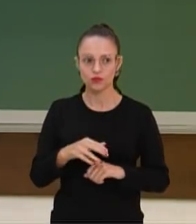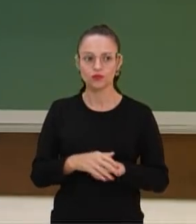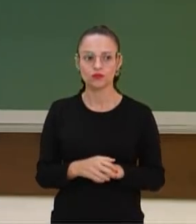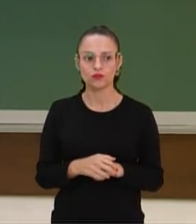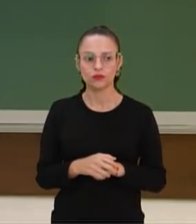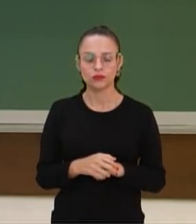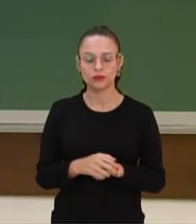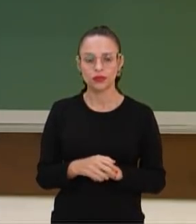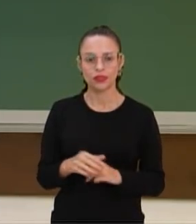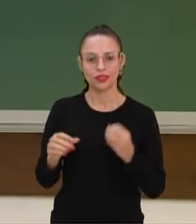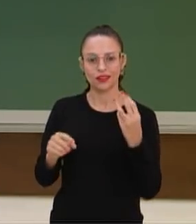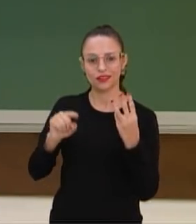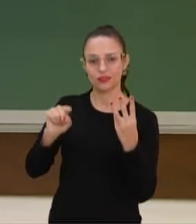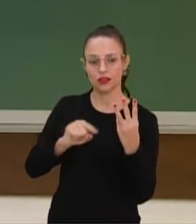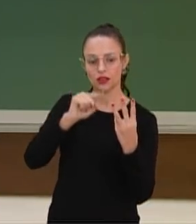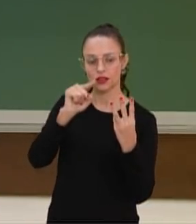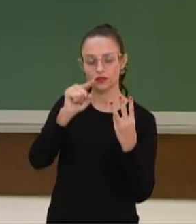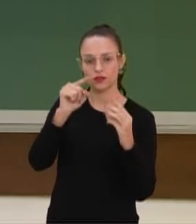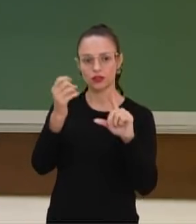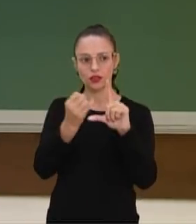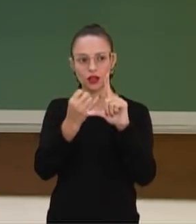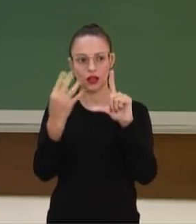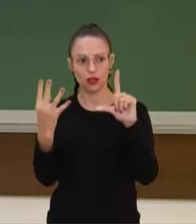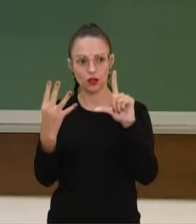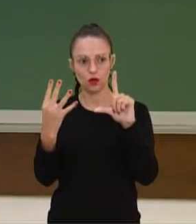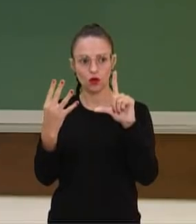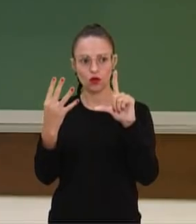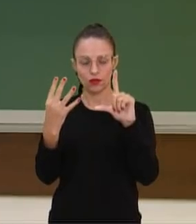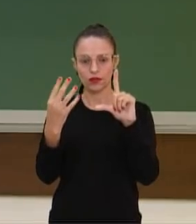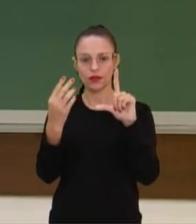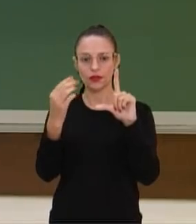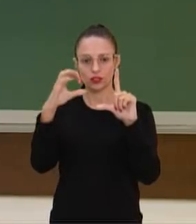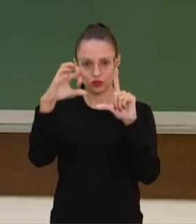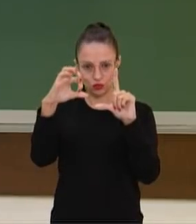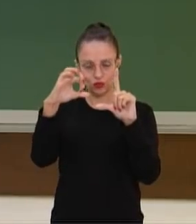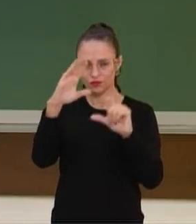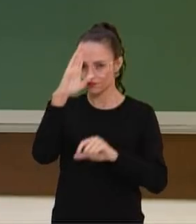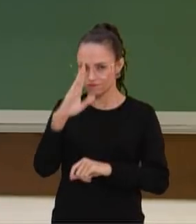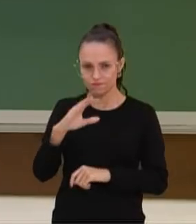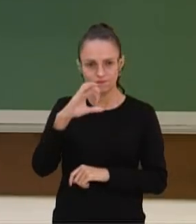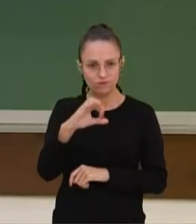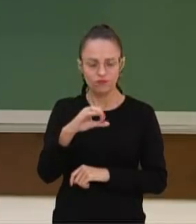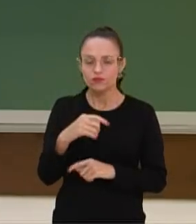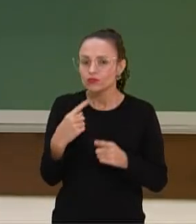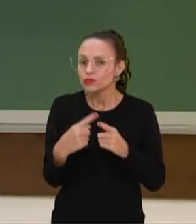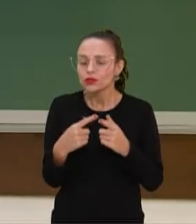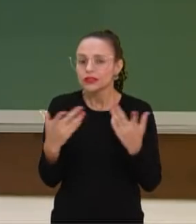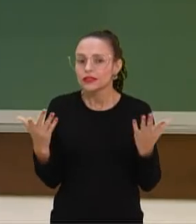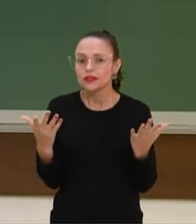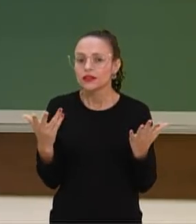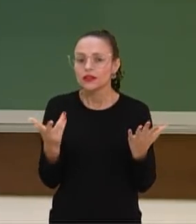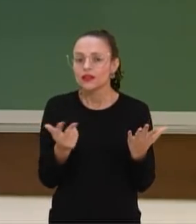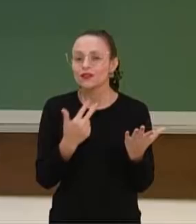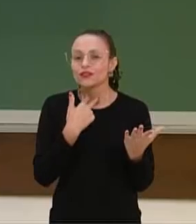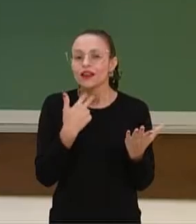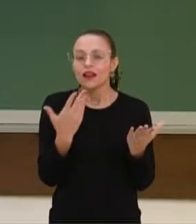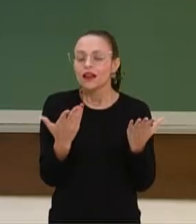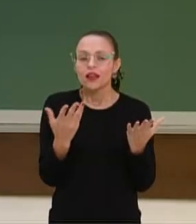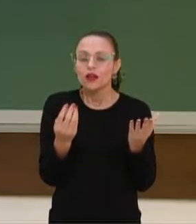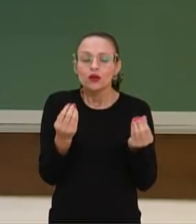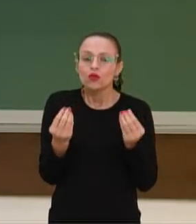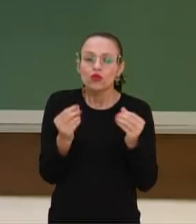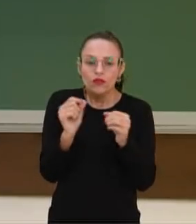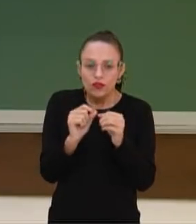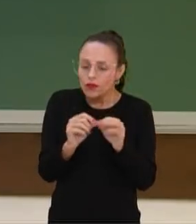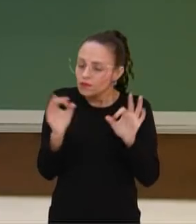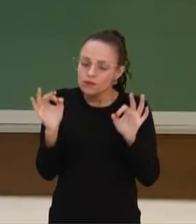3 elevado a log de 9 na base 3, direto 9 o resultado. Porque aqui não tem como você... Né, poxa, o que eu vou